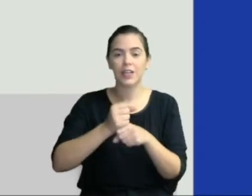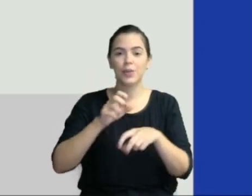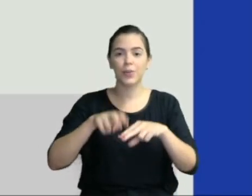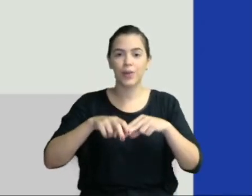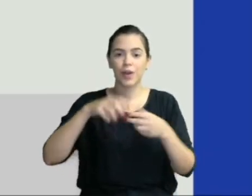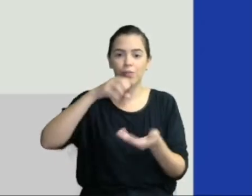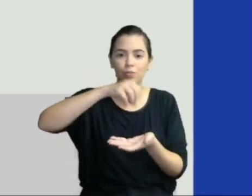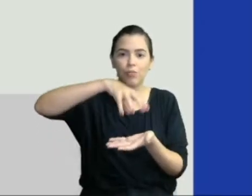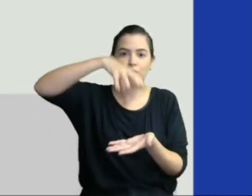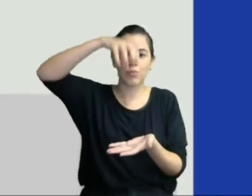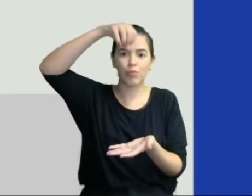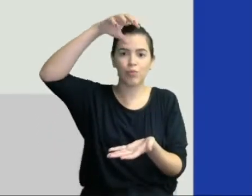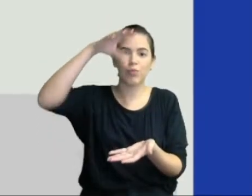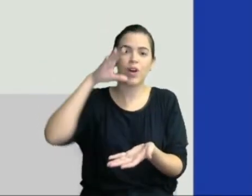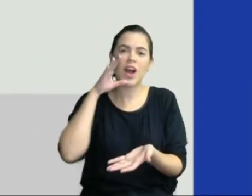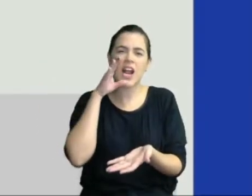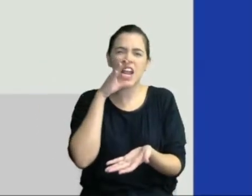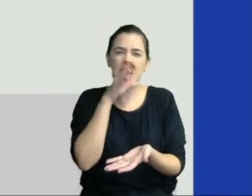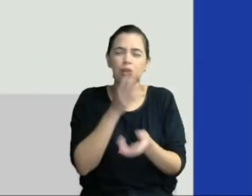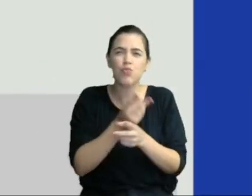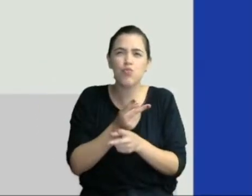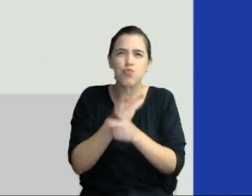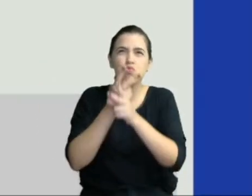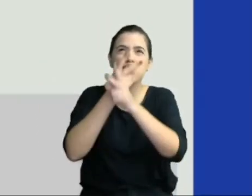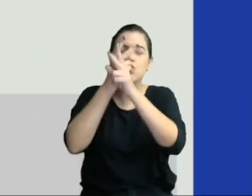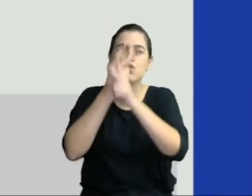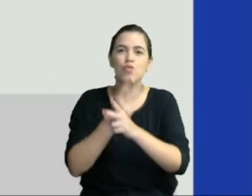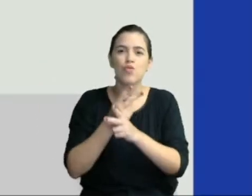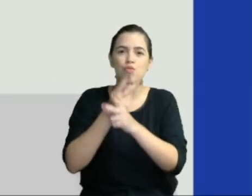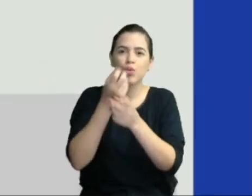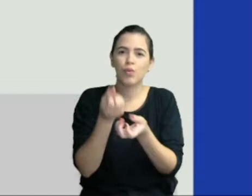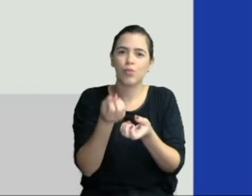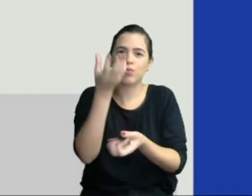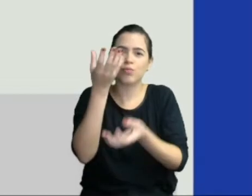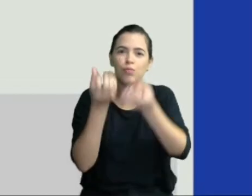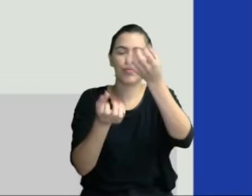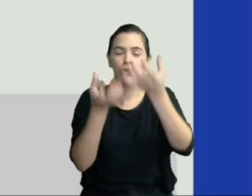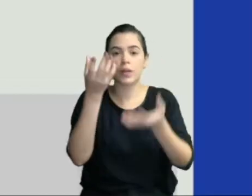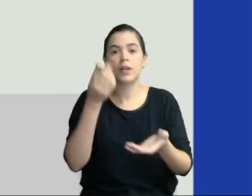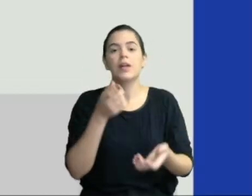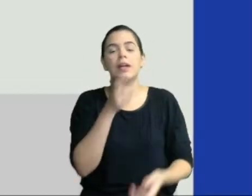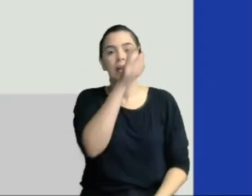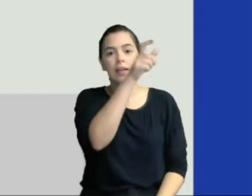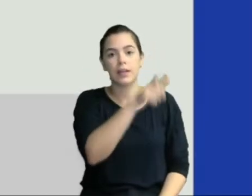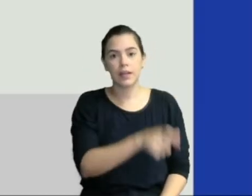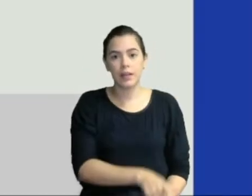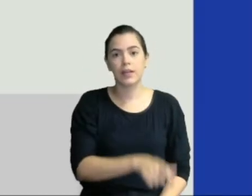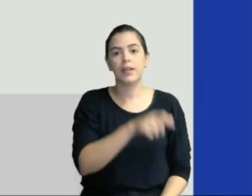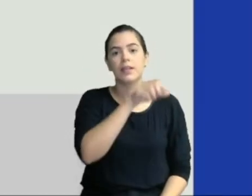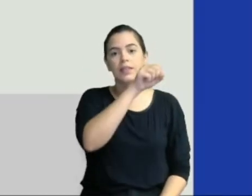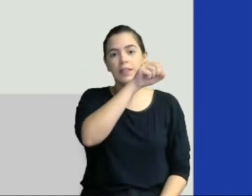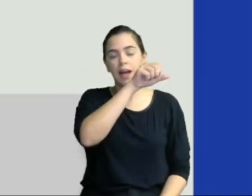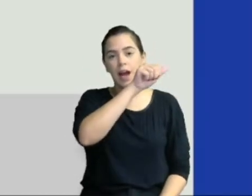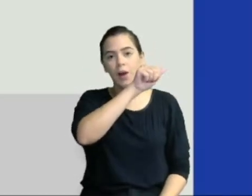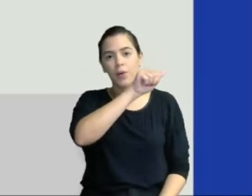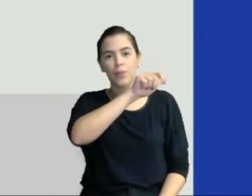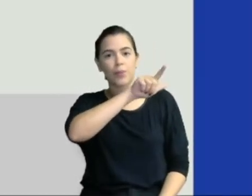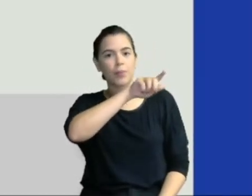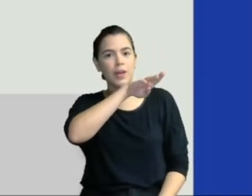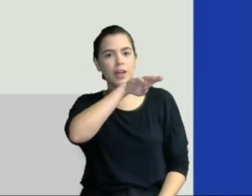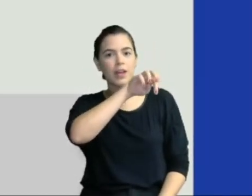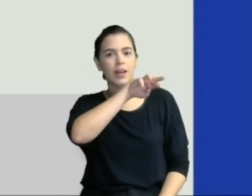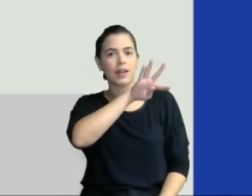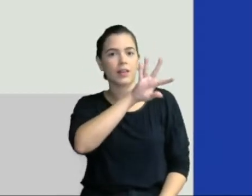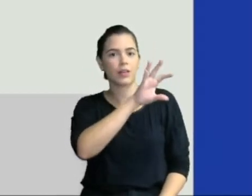balões inflados com ar quente. Um dos aeronautas mais famosos do mundo foi o brasileiro Alberto Santos Dumont.